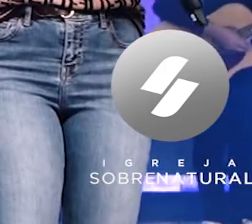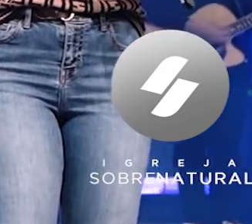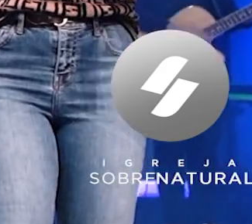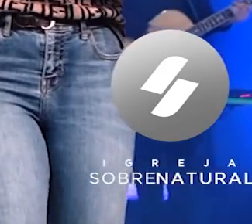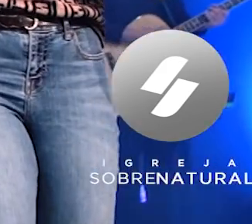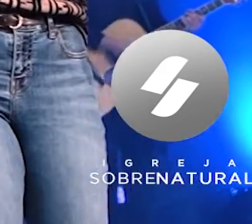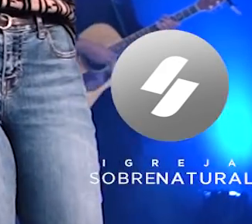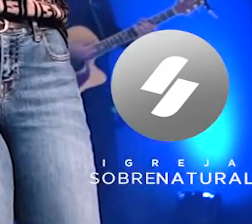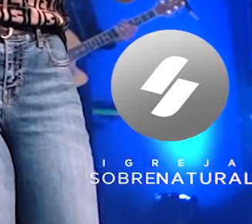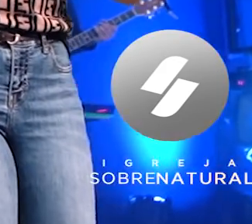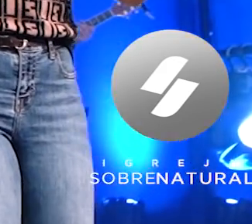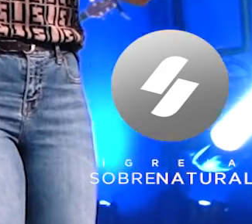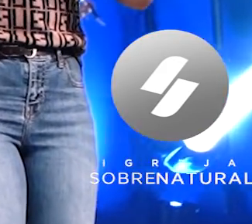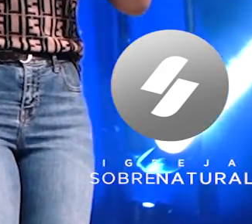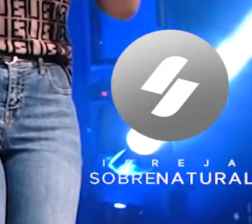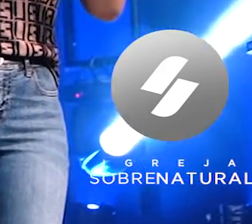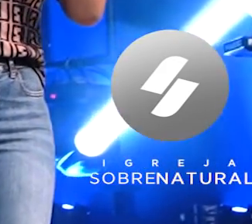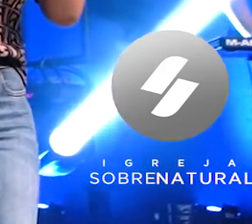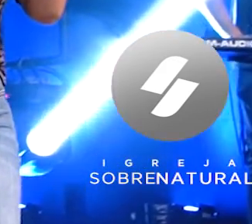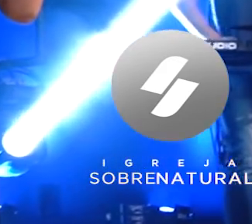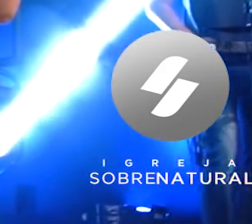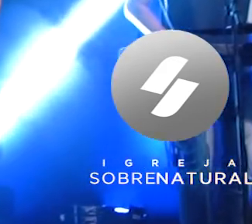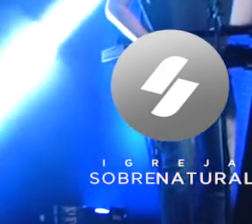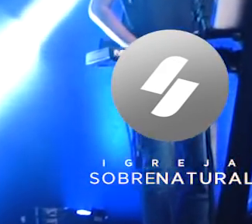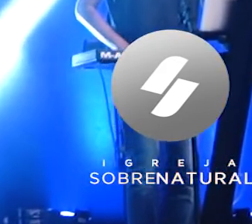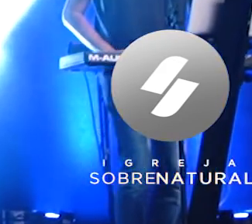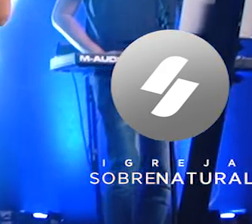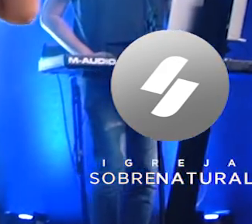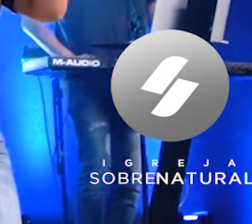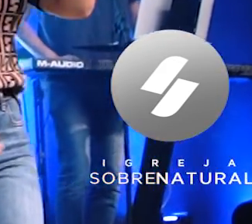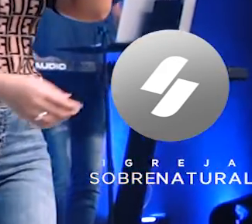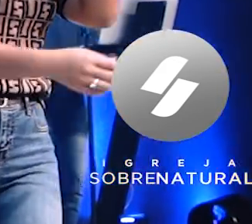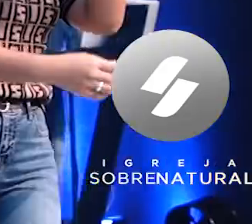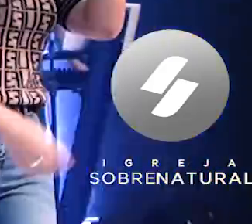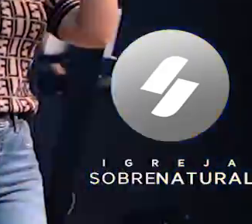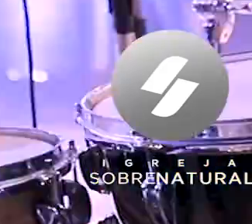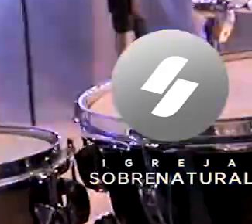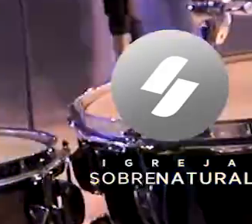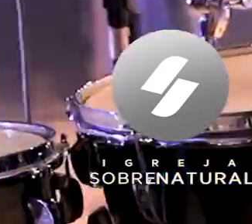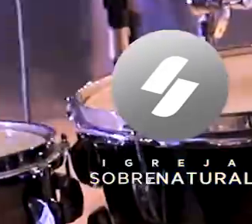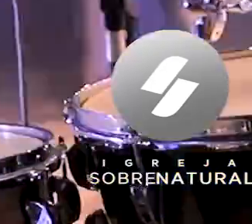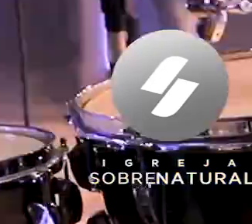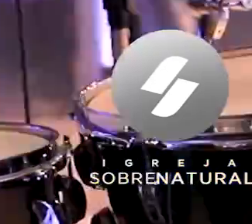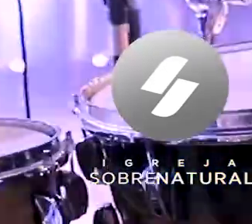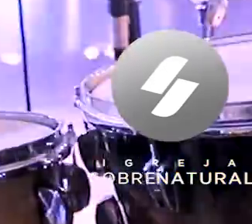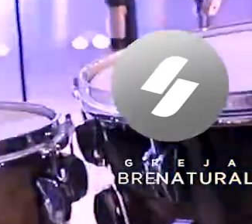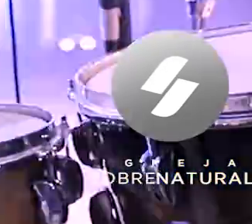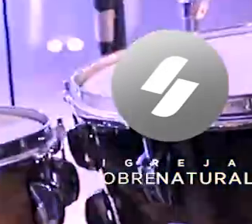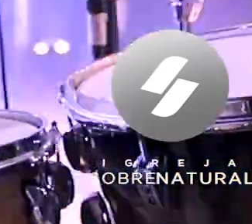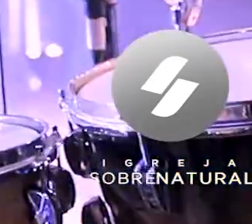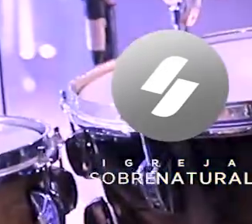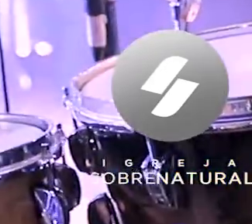agora me ajuda a e bora